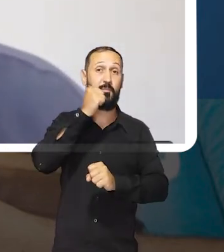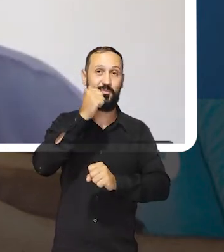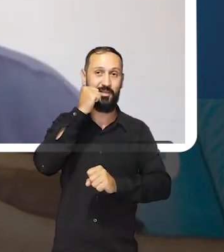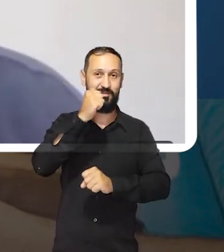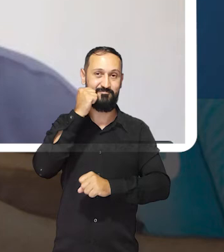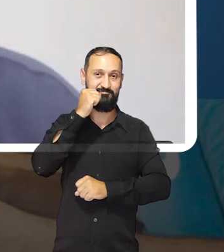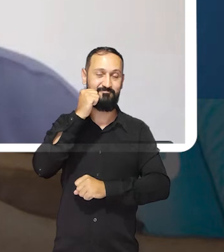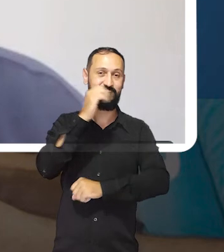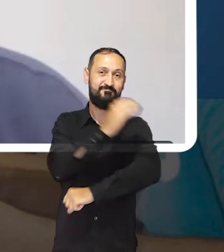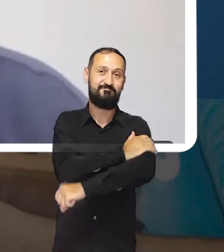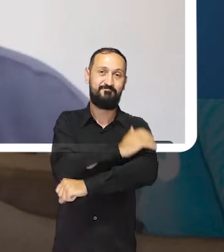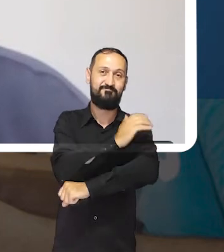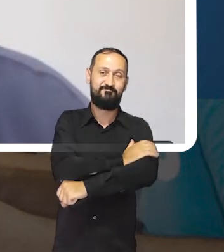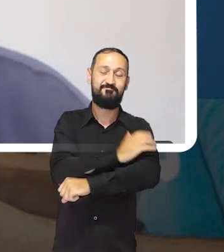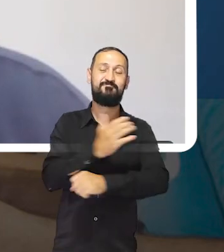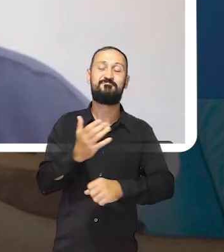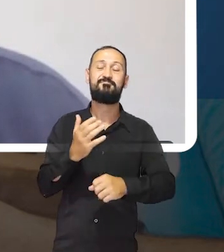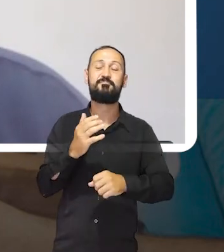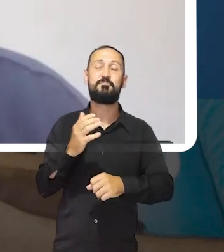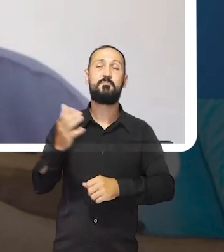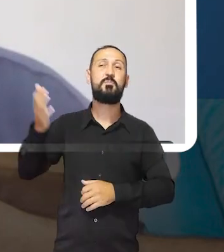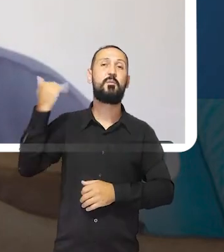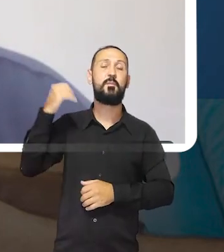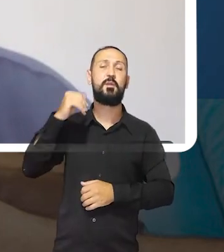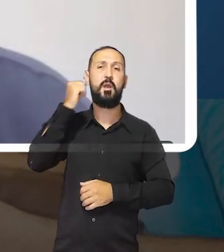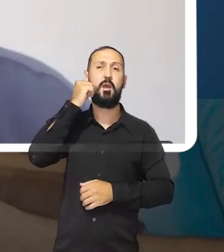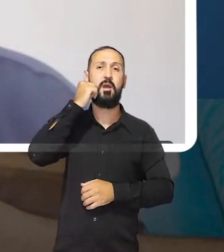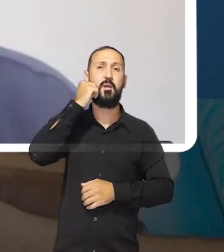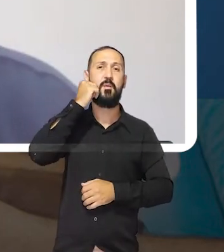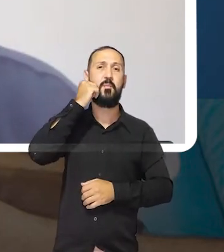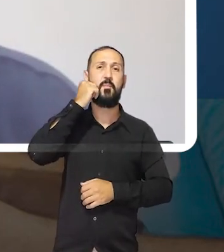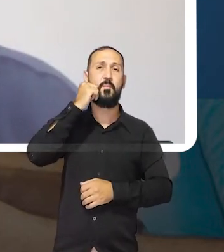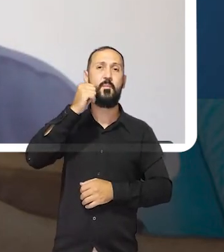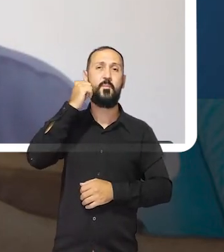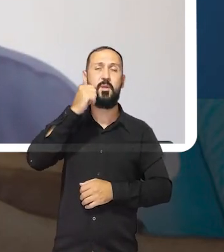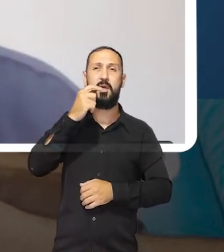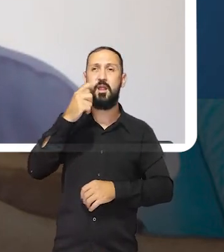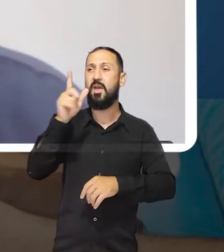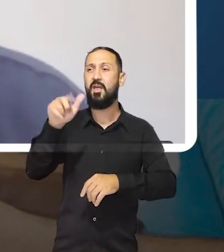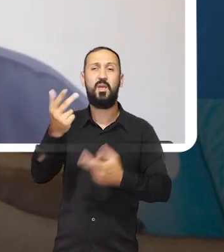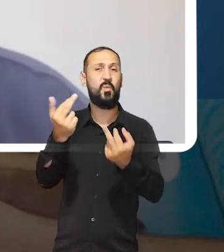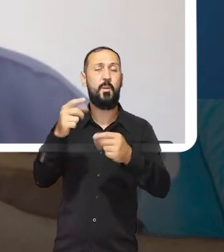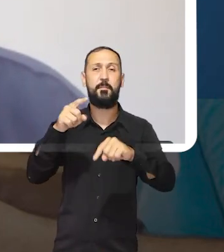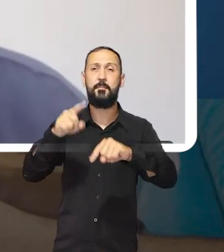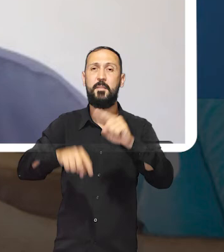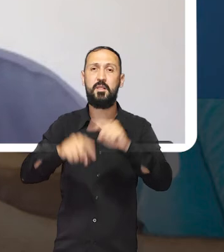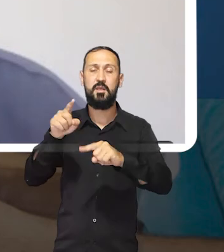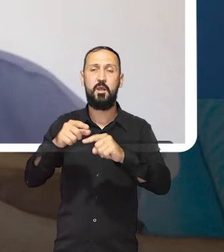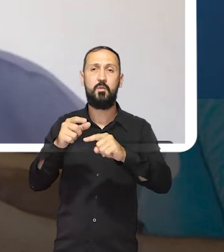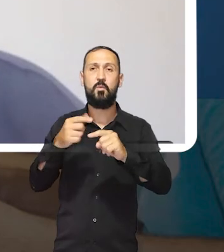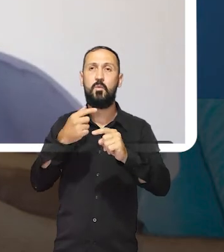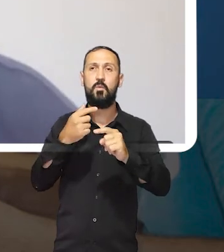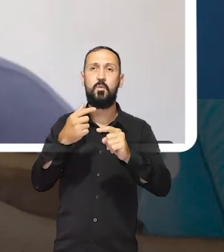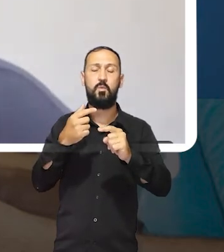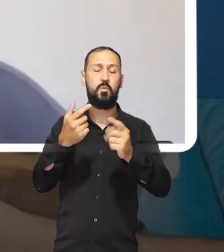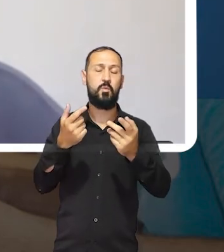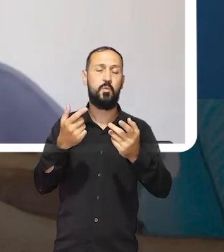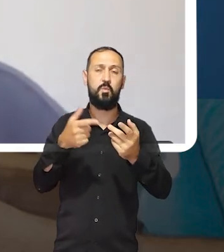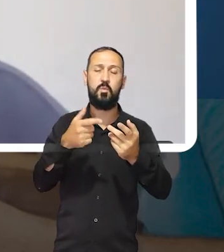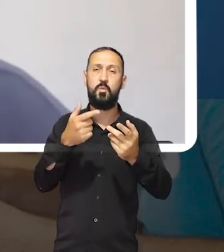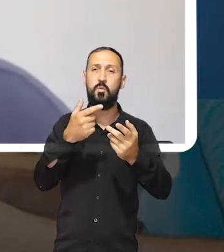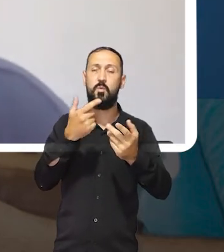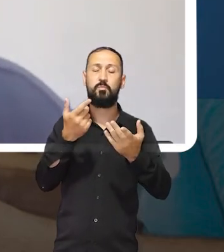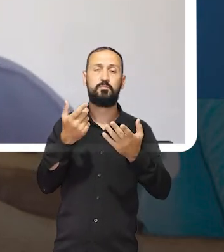poder feminino, numa época em que mulher era tratada como objeto. Elas